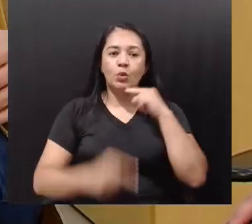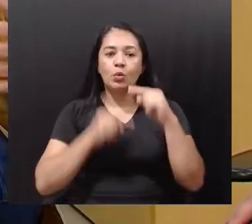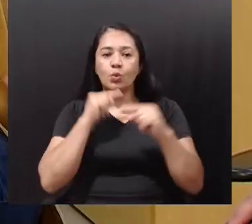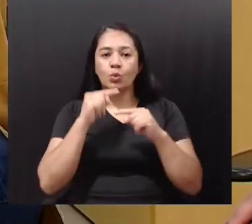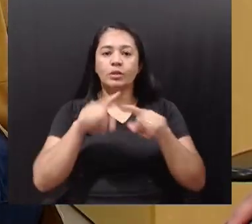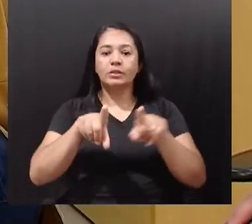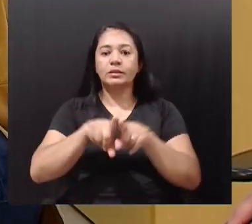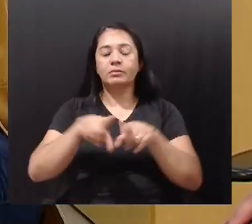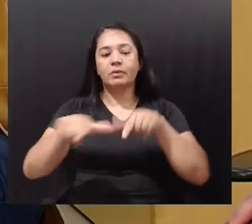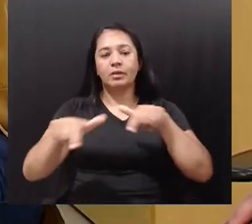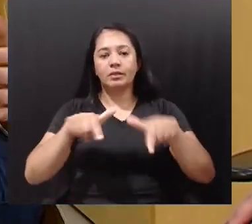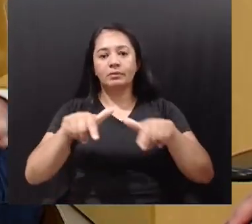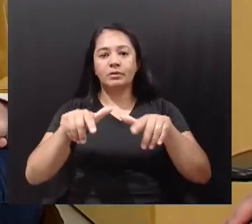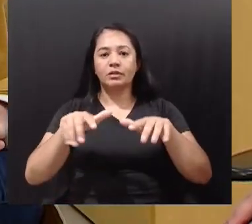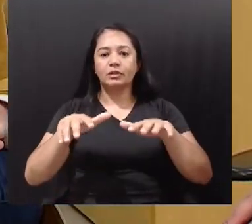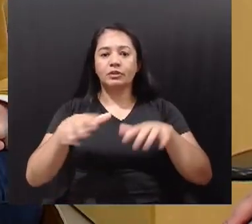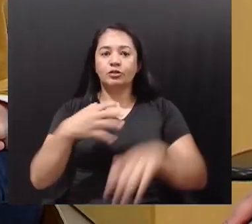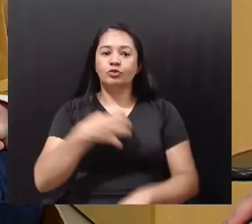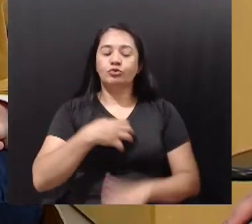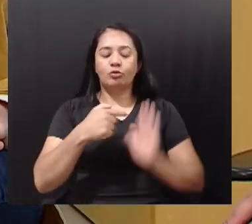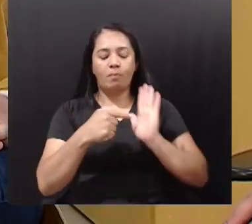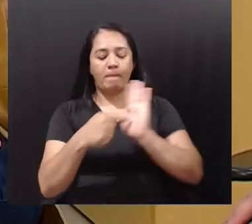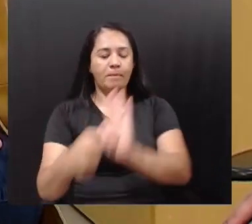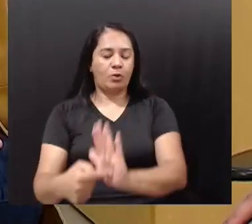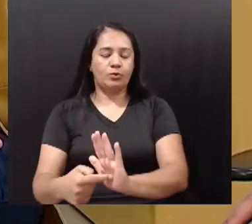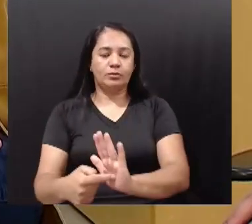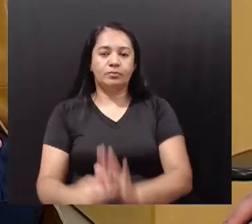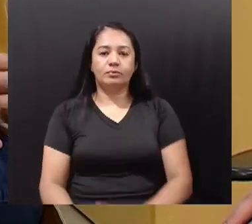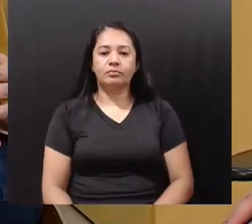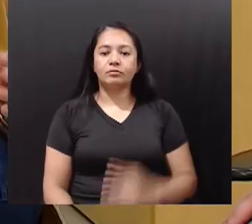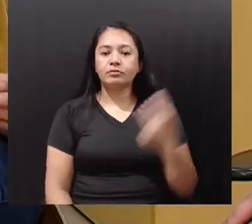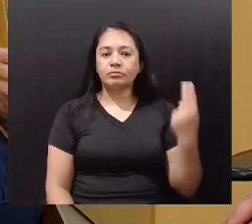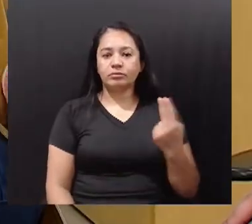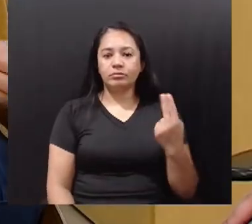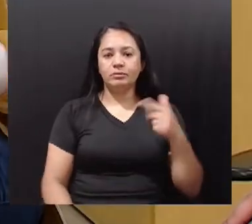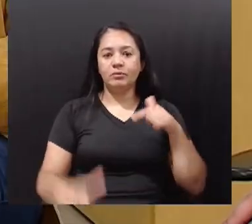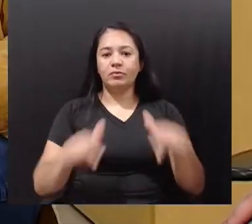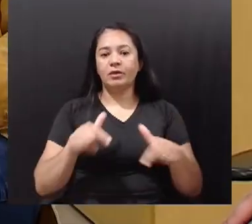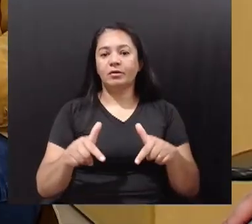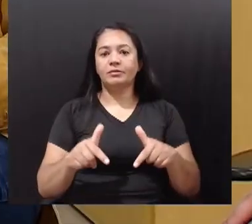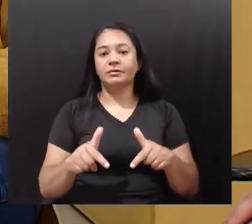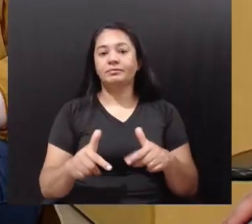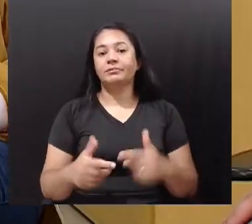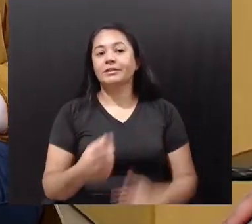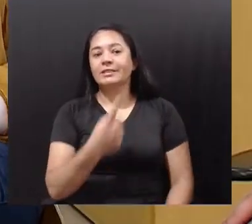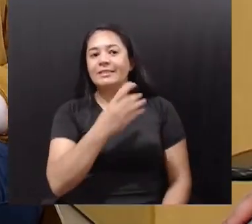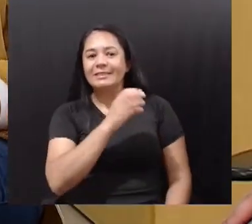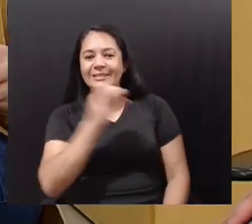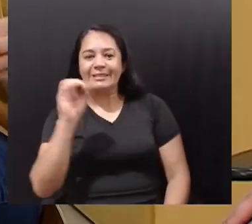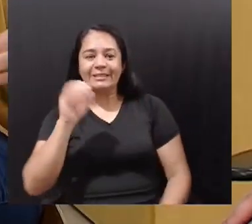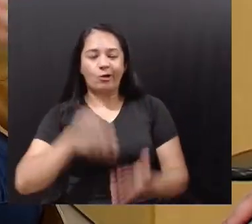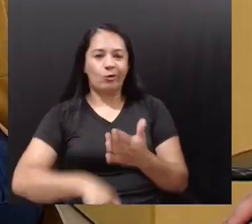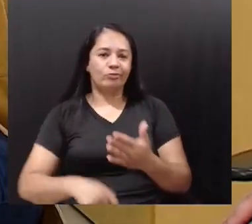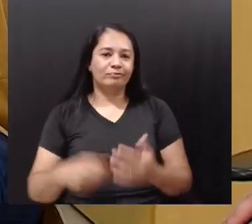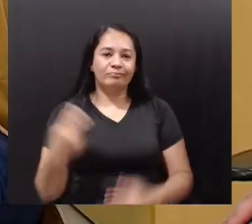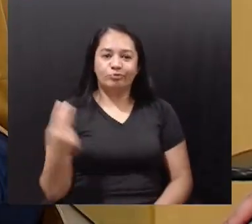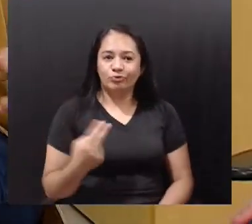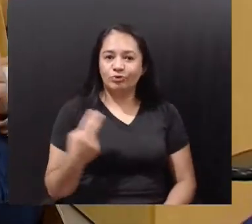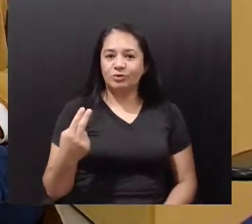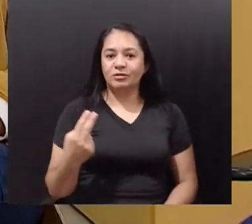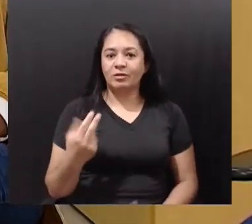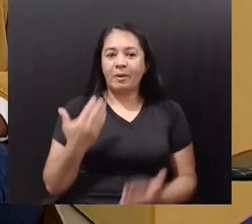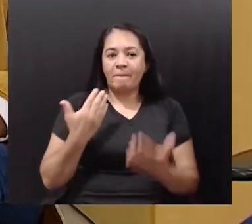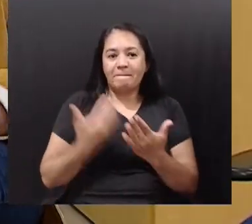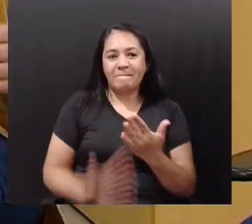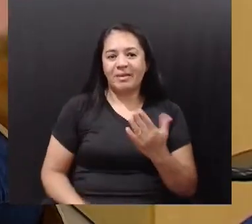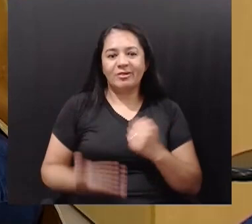forma amostral. Não tem como a gente atuar em 100 contratos, até perderia a sua essência da